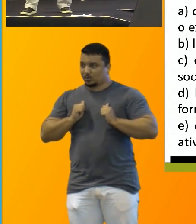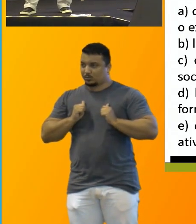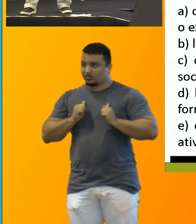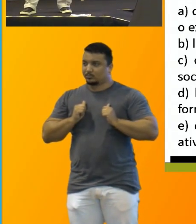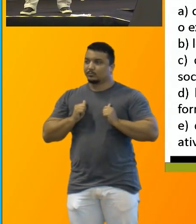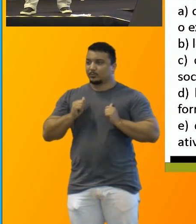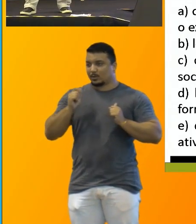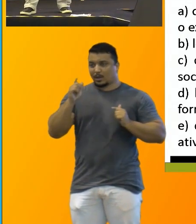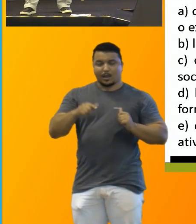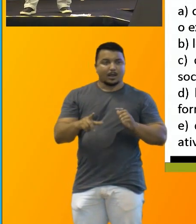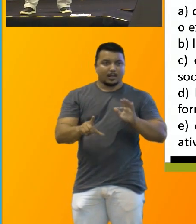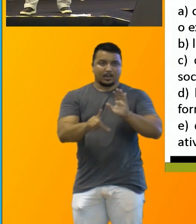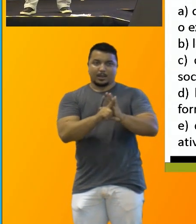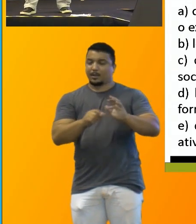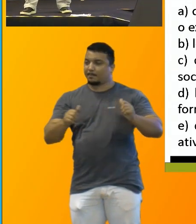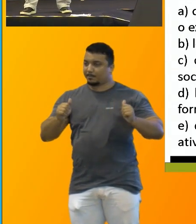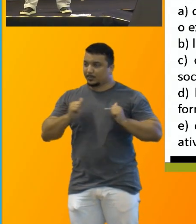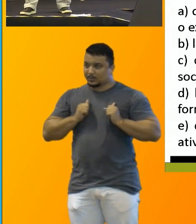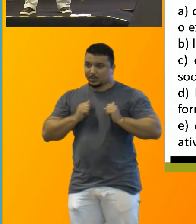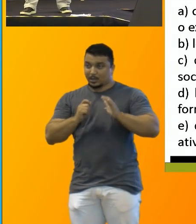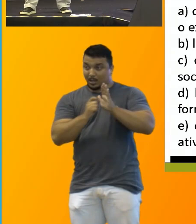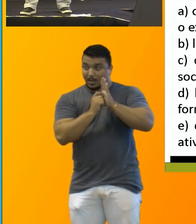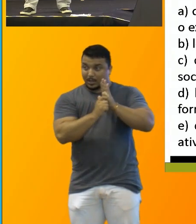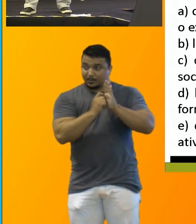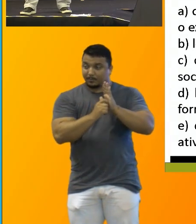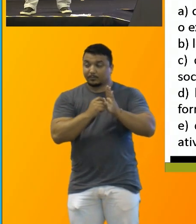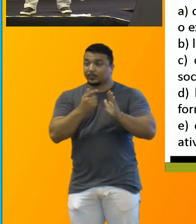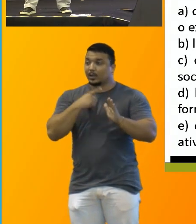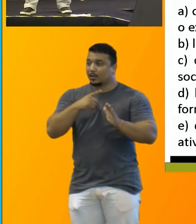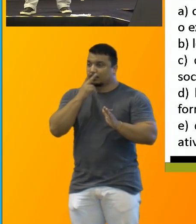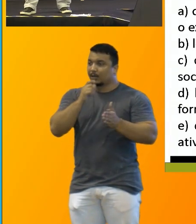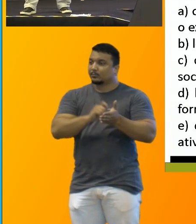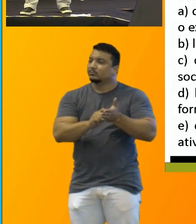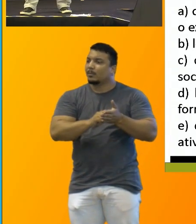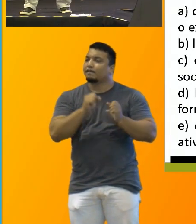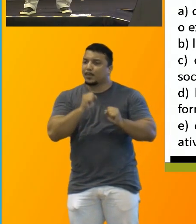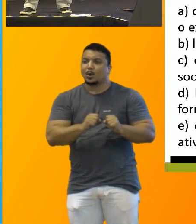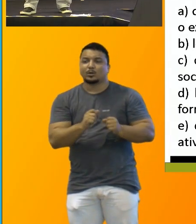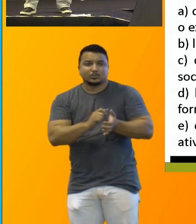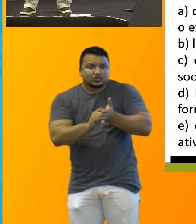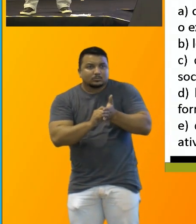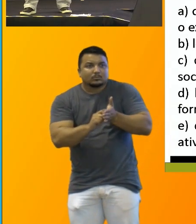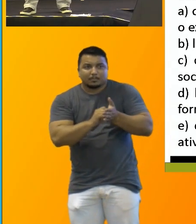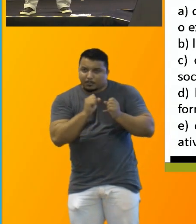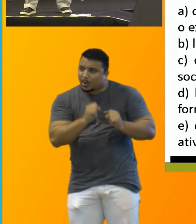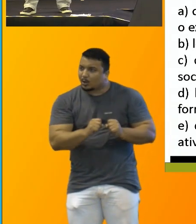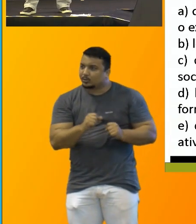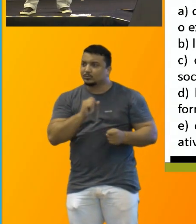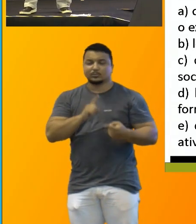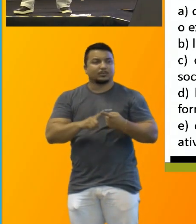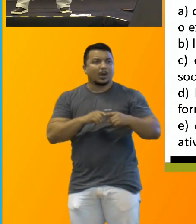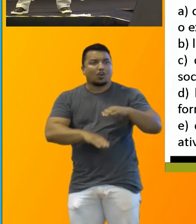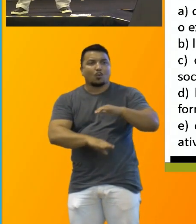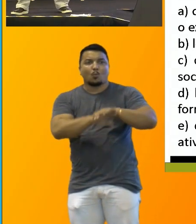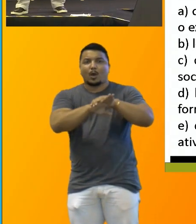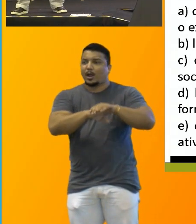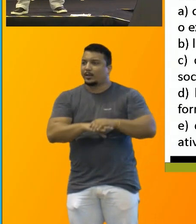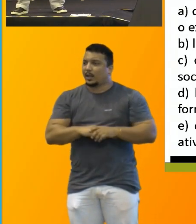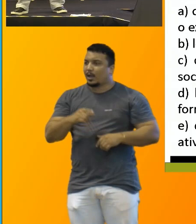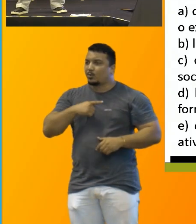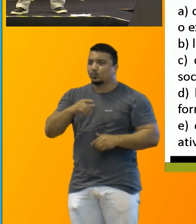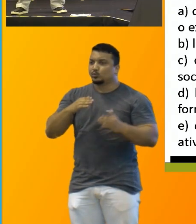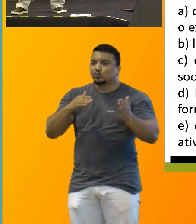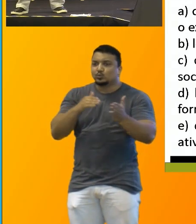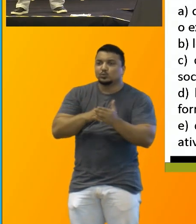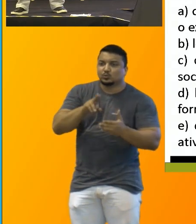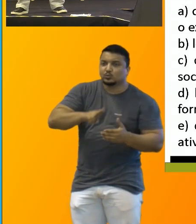ver com aposentadoria, grife. Não tenha pena de riscar o seu TC. Não adianta você guardar, é a última vez que você vai